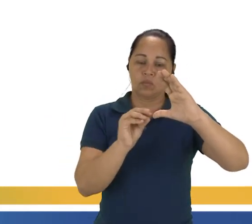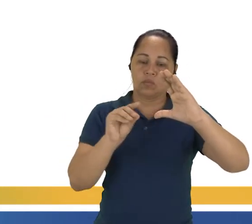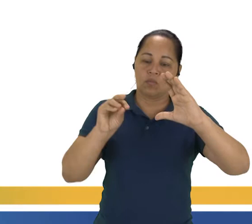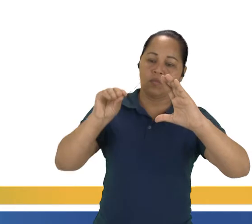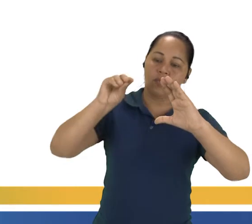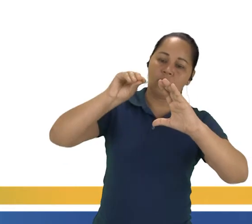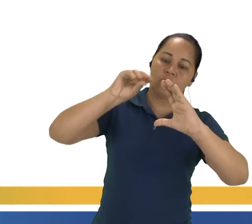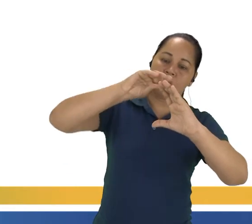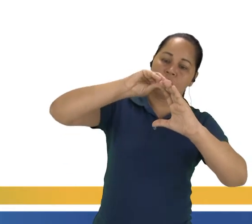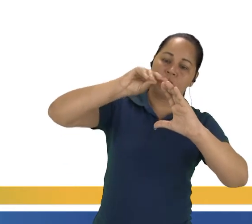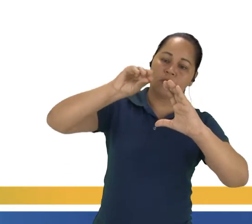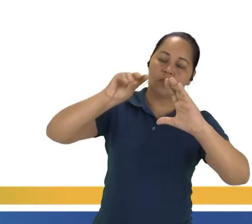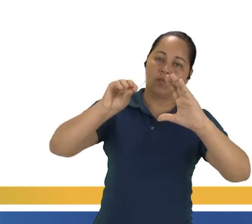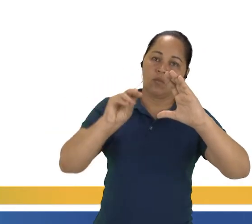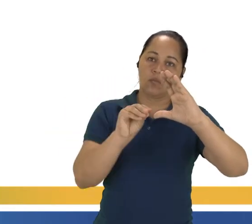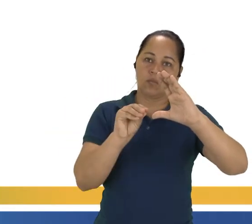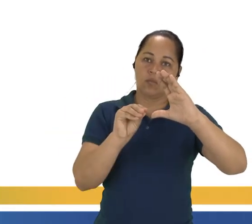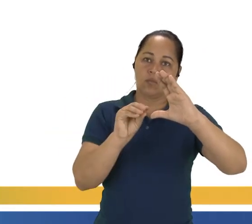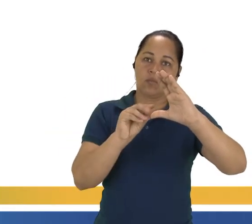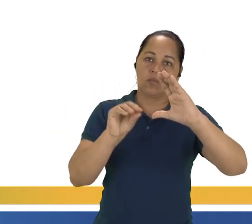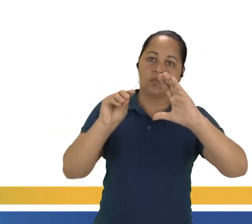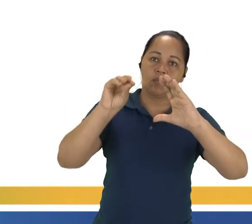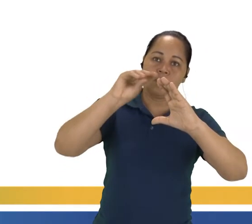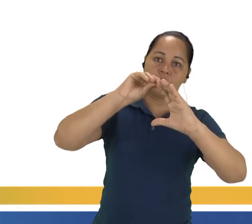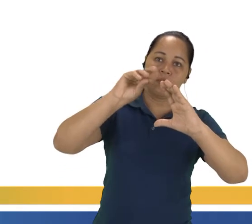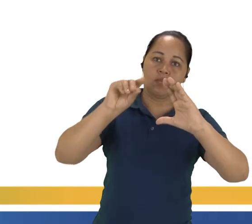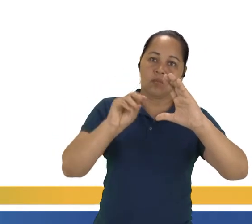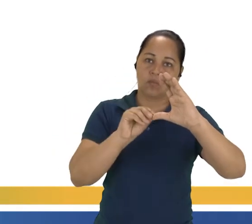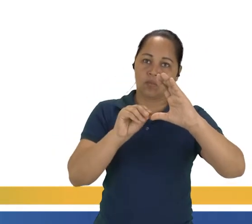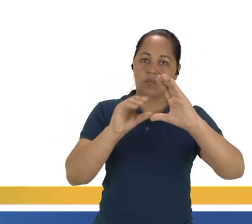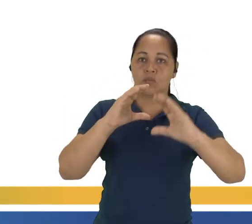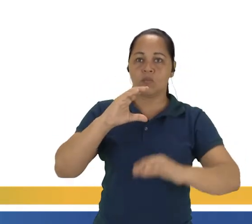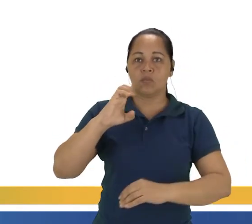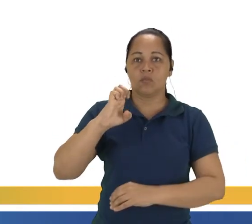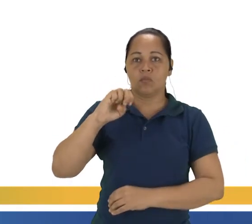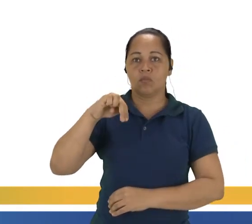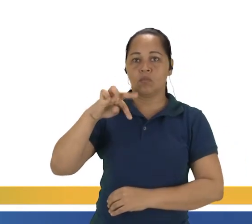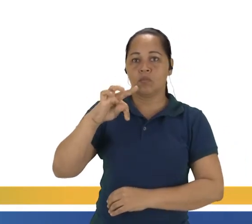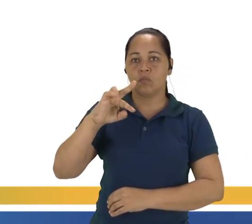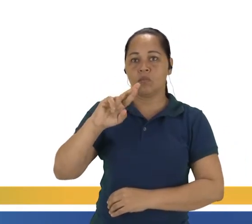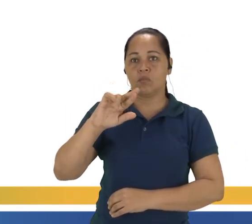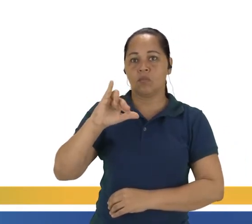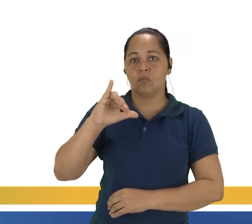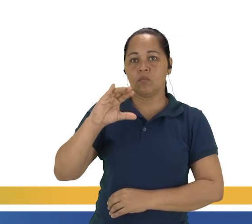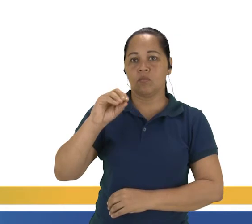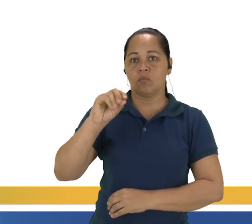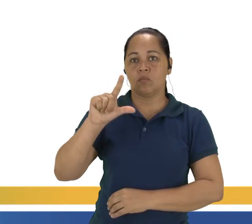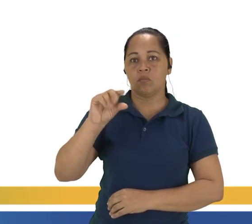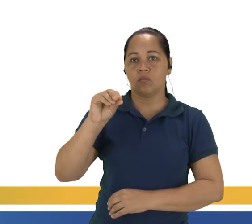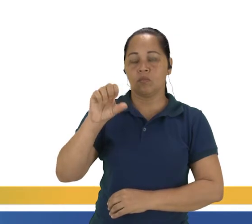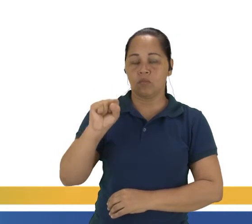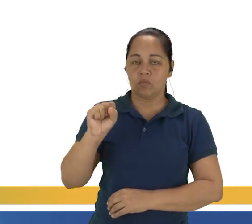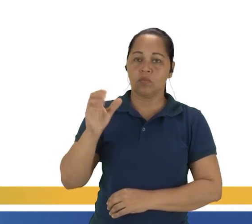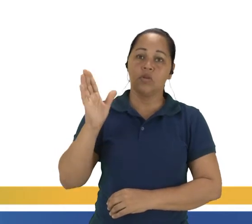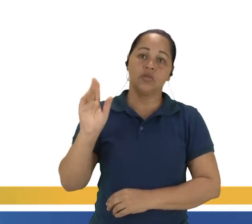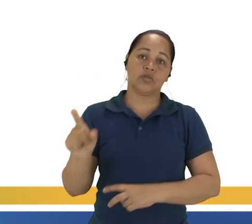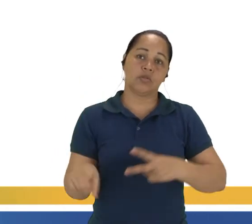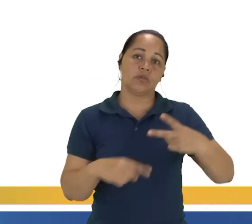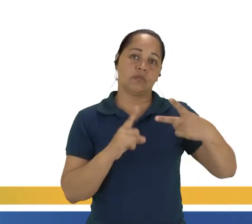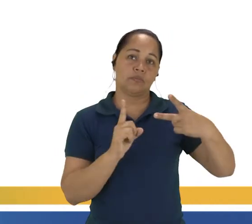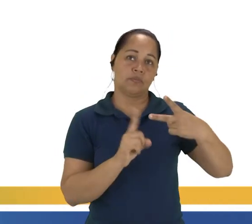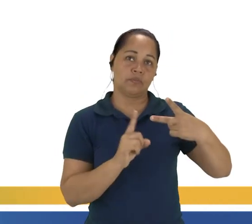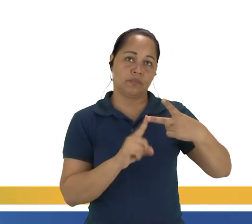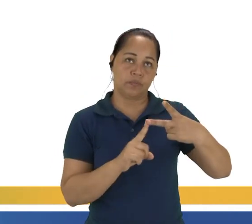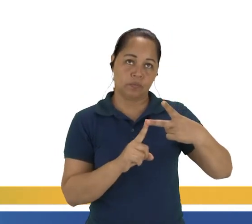eles vão fazer o arrastamento e separação dos cromossomos, tá? Na metáfase, veja aí na imagem, nós já temos todos